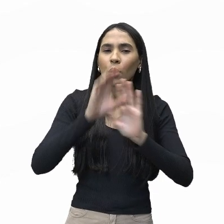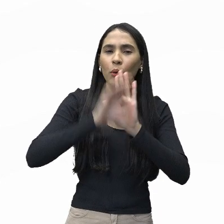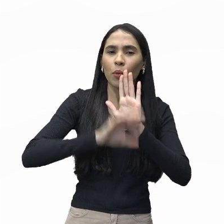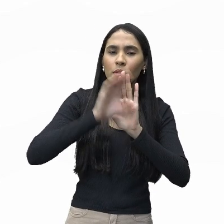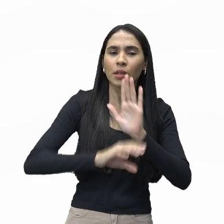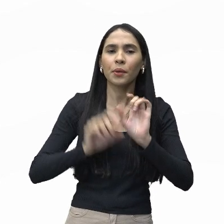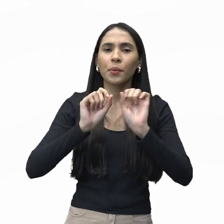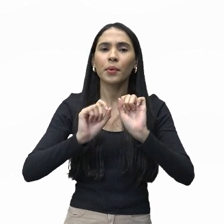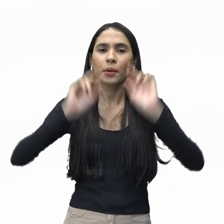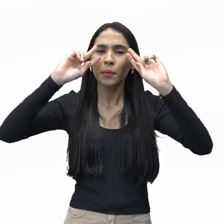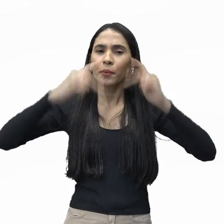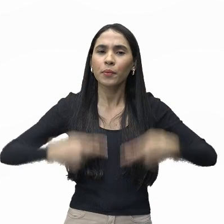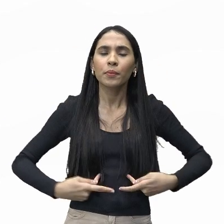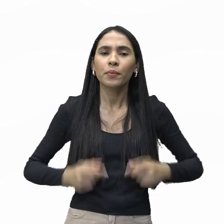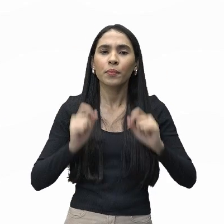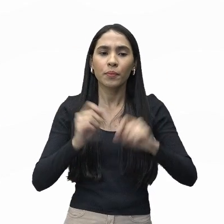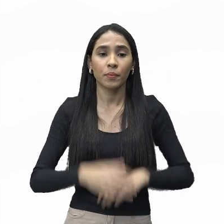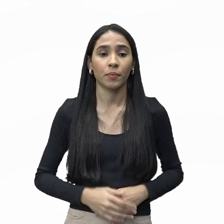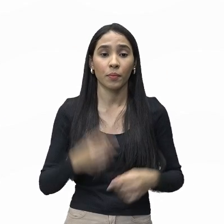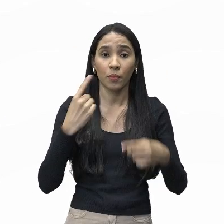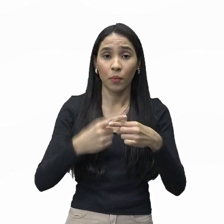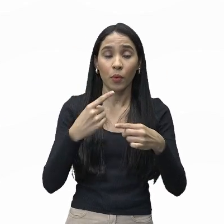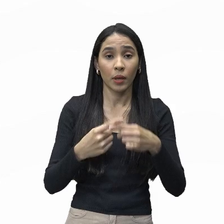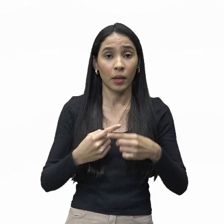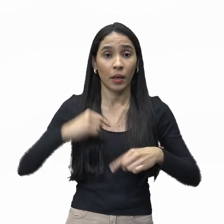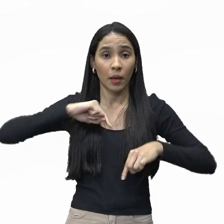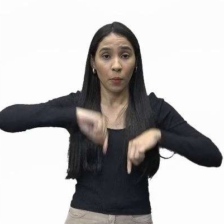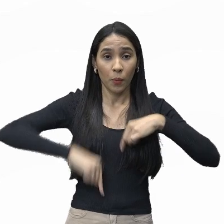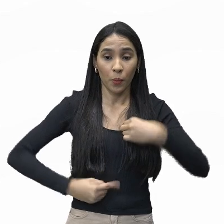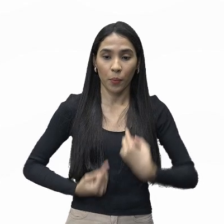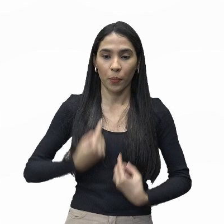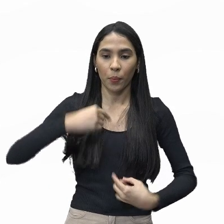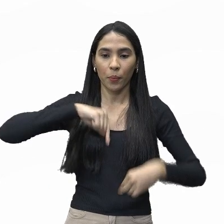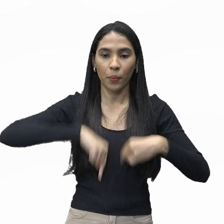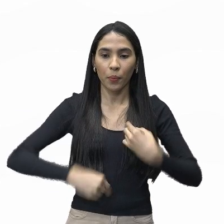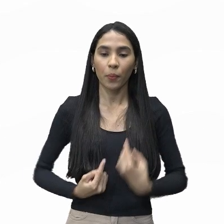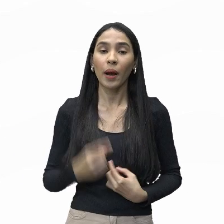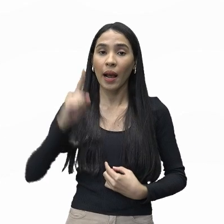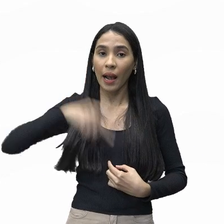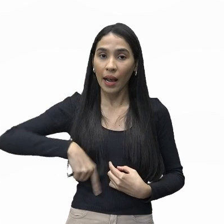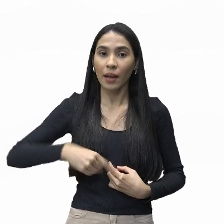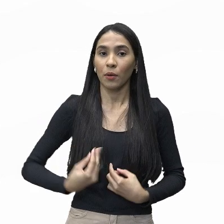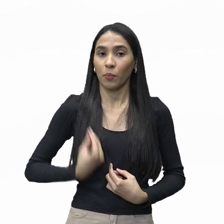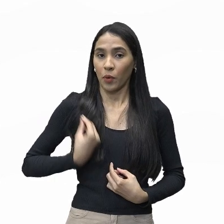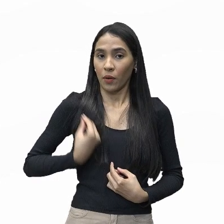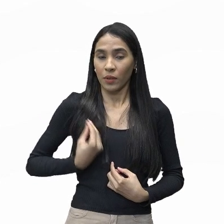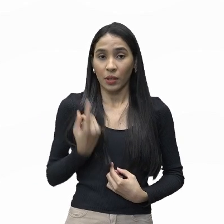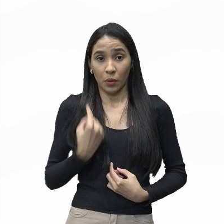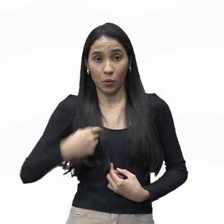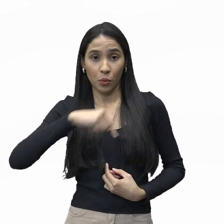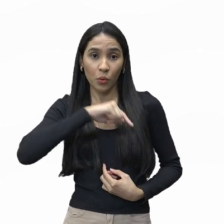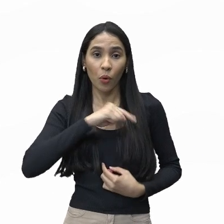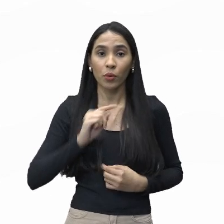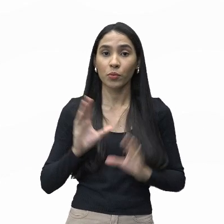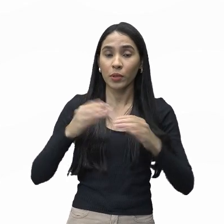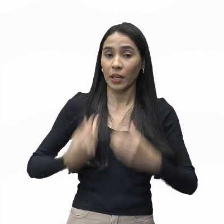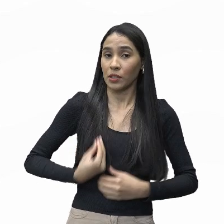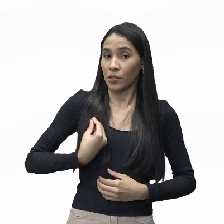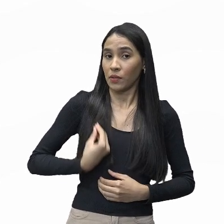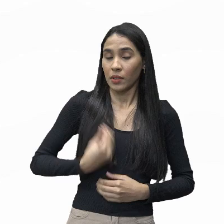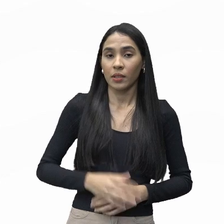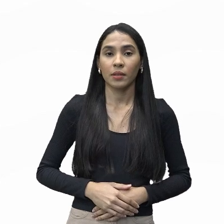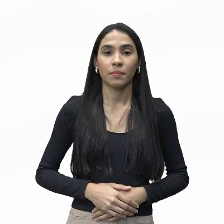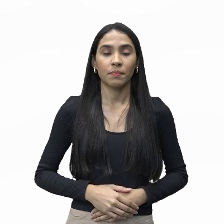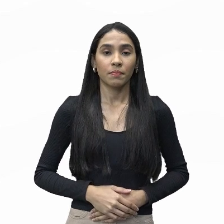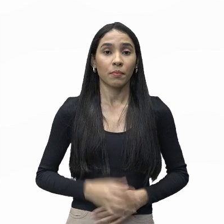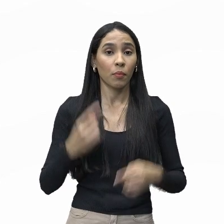o ser vivo, né? Porque o nosso organismo ele é um ser vivo, né? Nós somos seres vivos e a gente é considerado